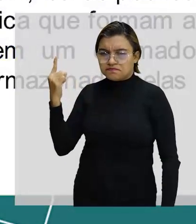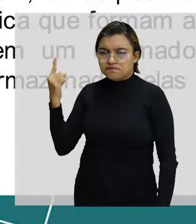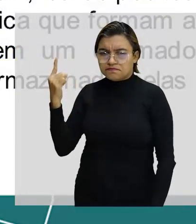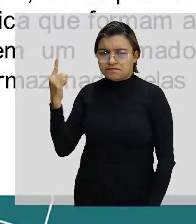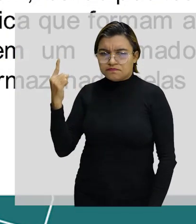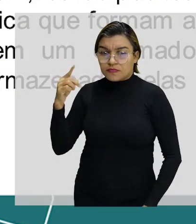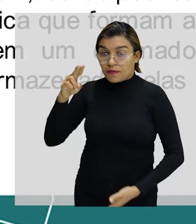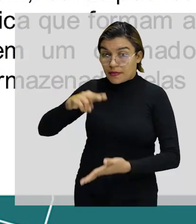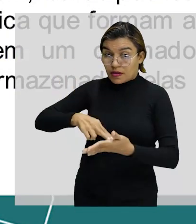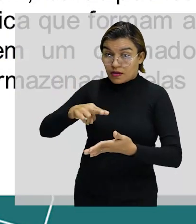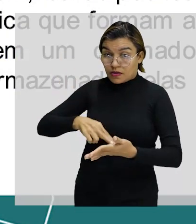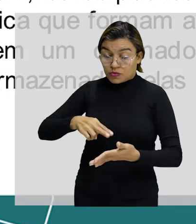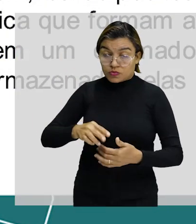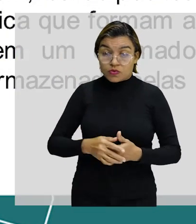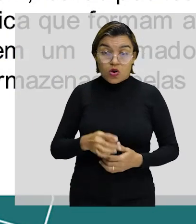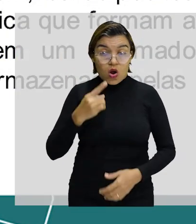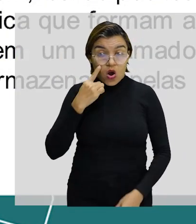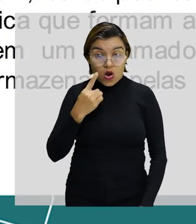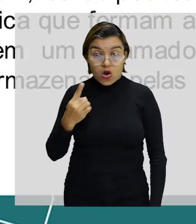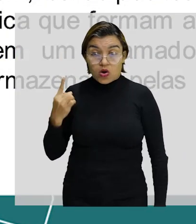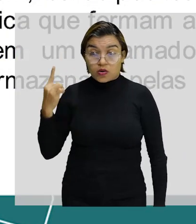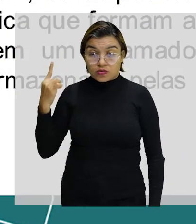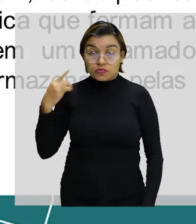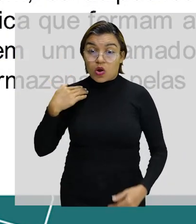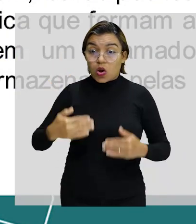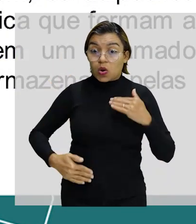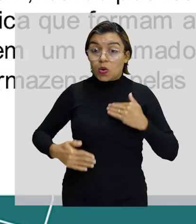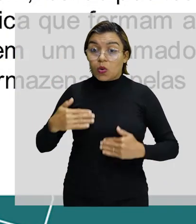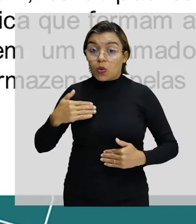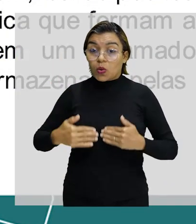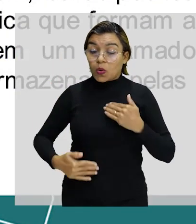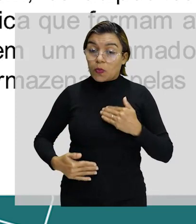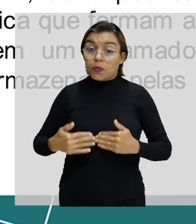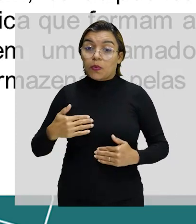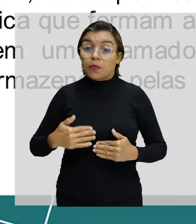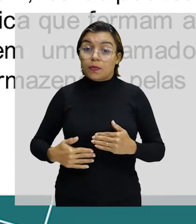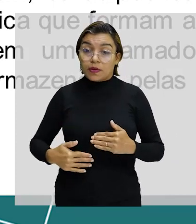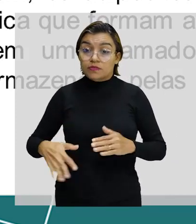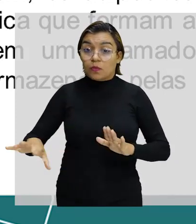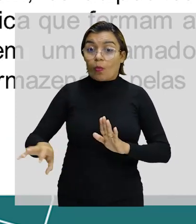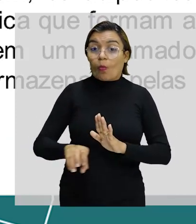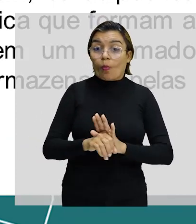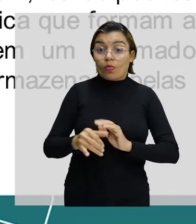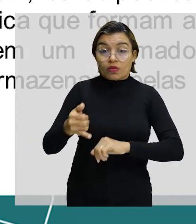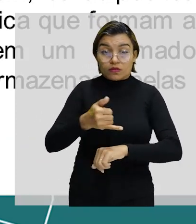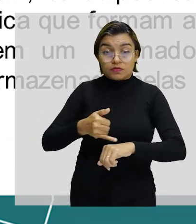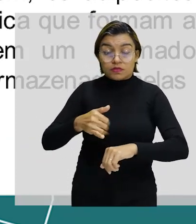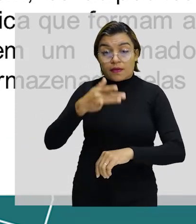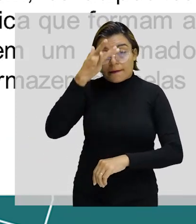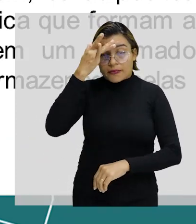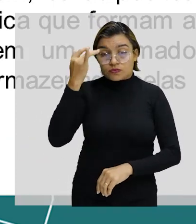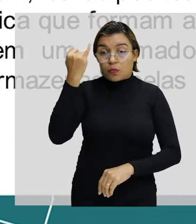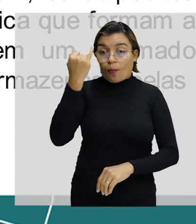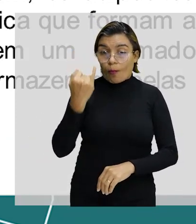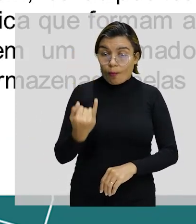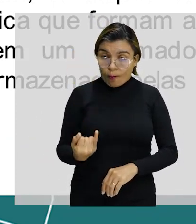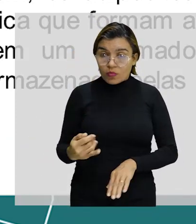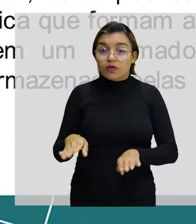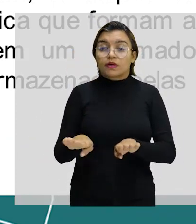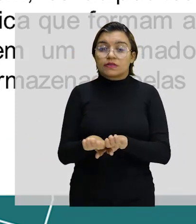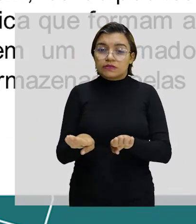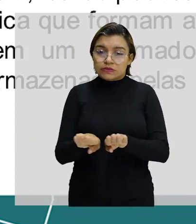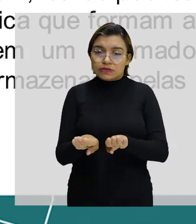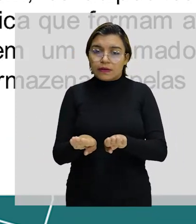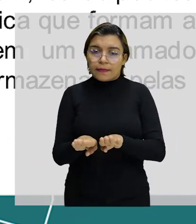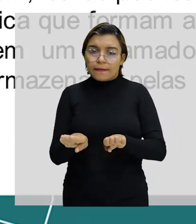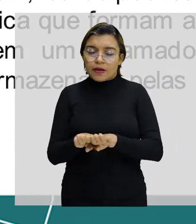hoje o corpo humano é um enorme depósito de gorduras. Até uma pessoa magra de 1,80 m de altura e 70 kg carrega consigo, em